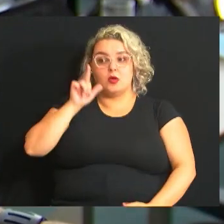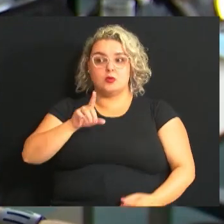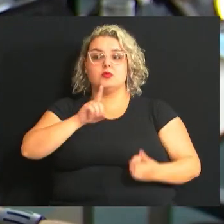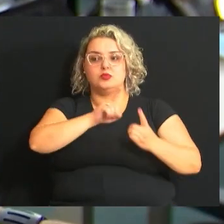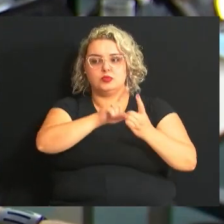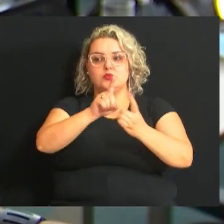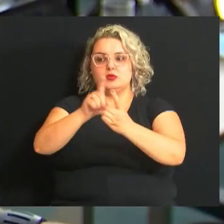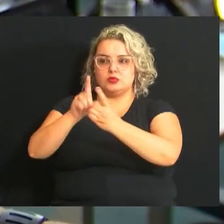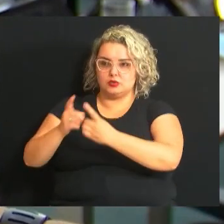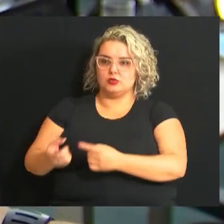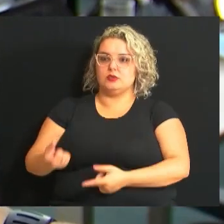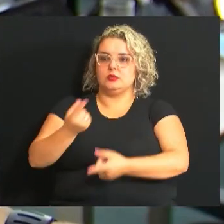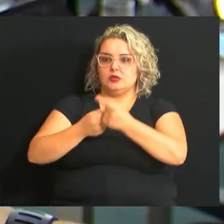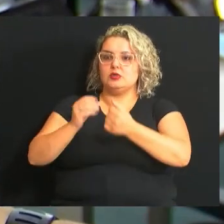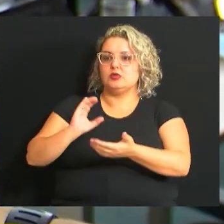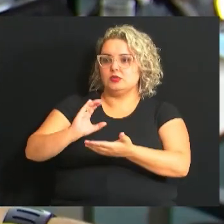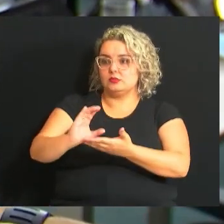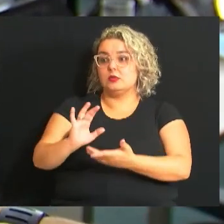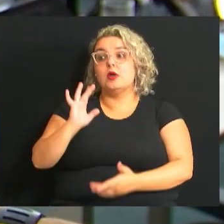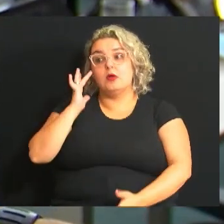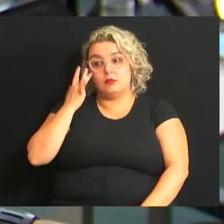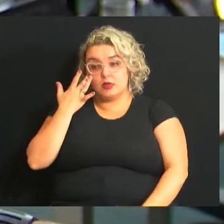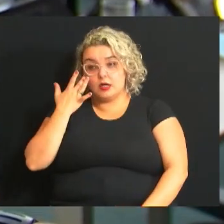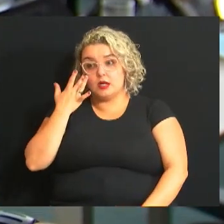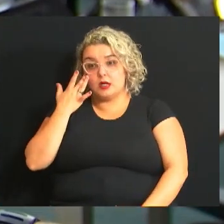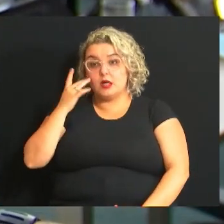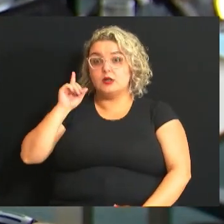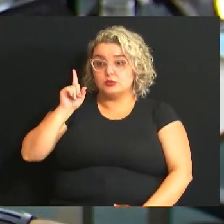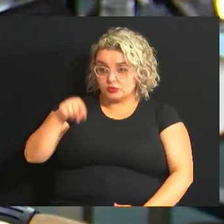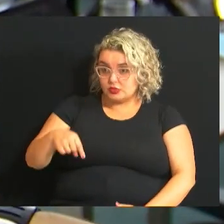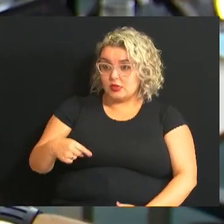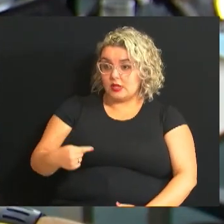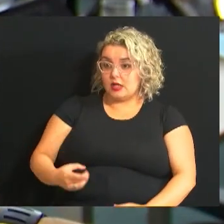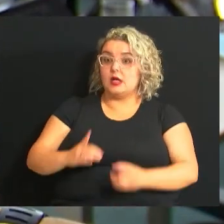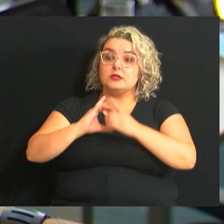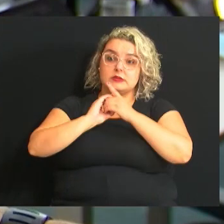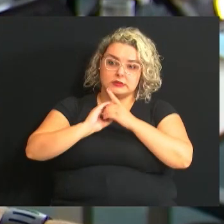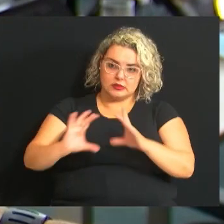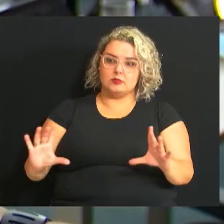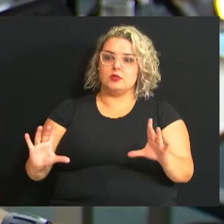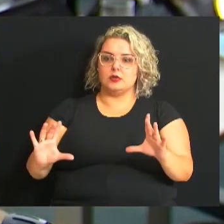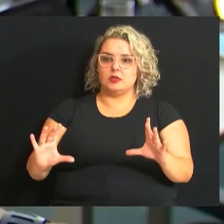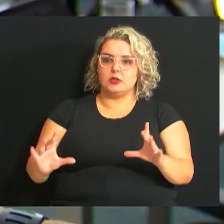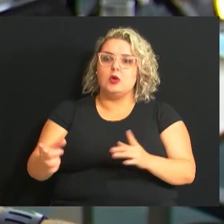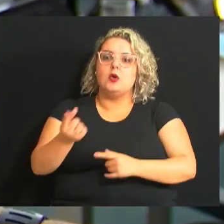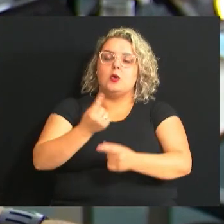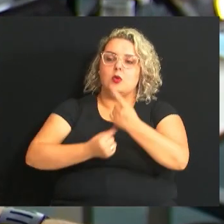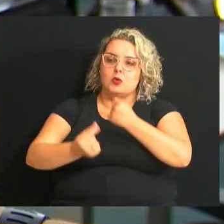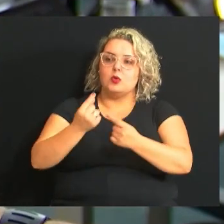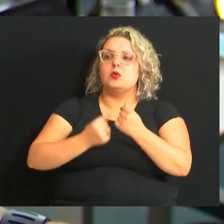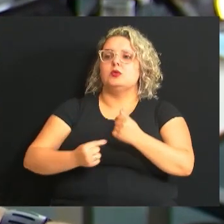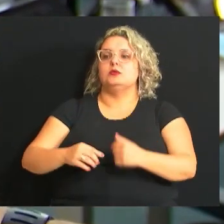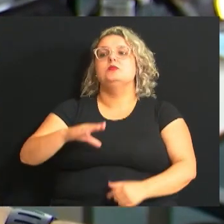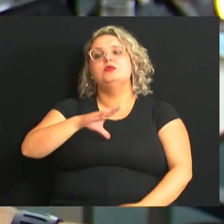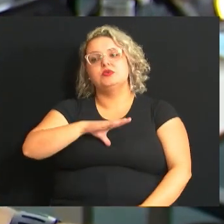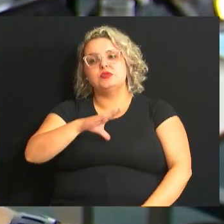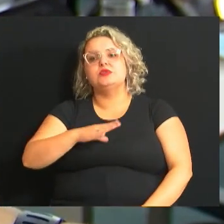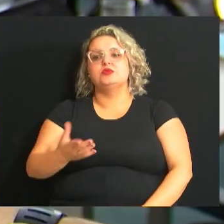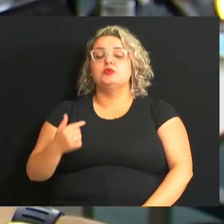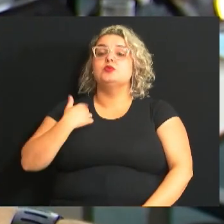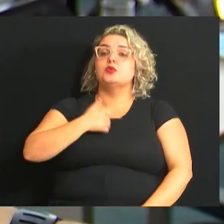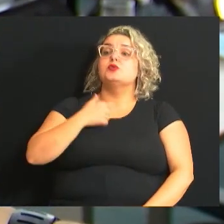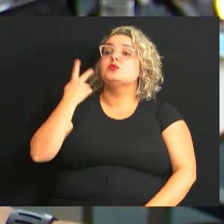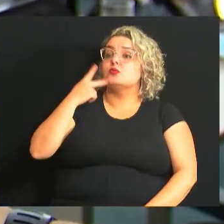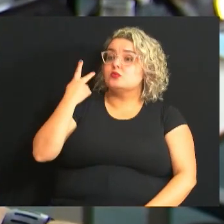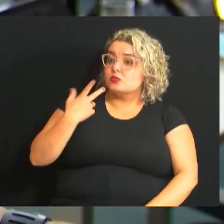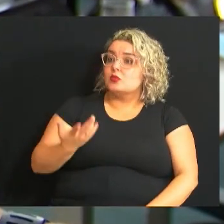emendas impositivas. Eu julgo que assim, democratizar o orçamento da cidade, pois nós, como vereadores, estamos mais próximos da